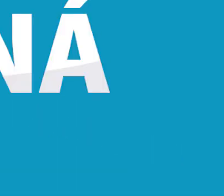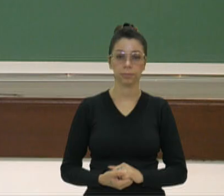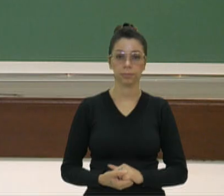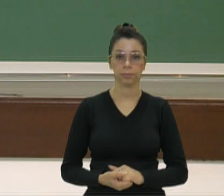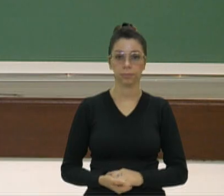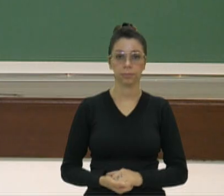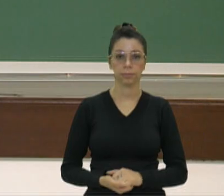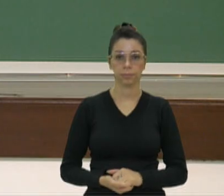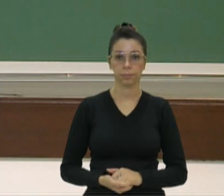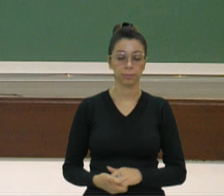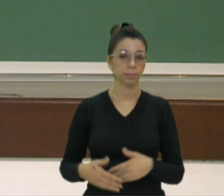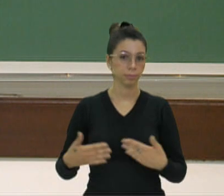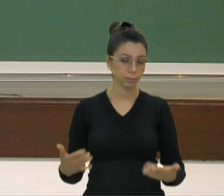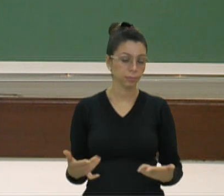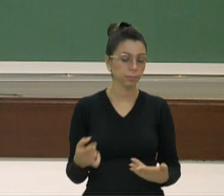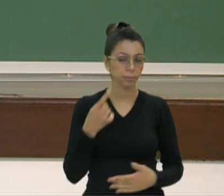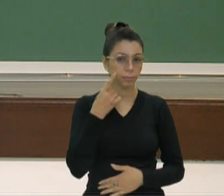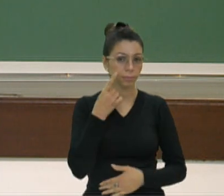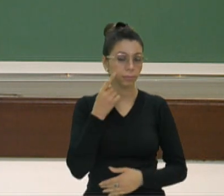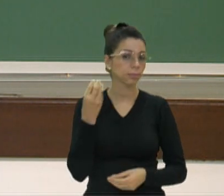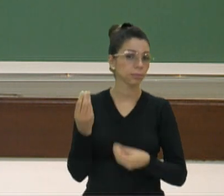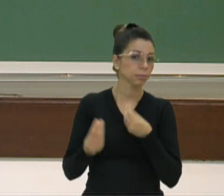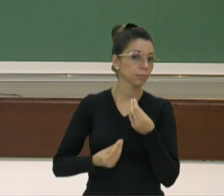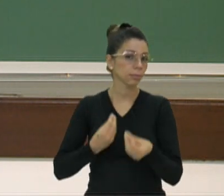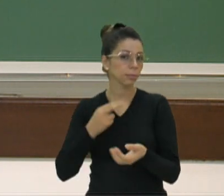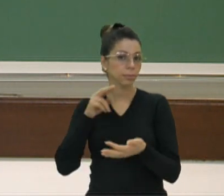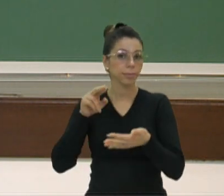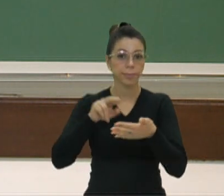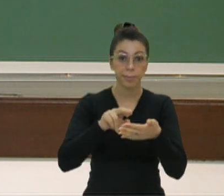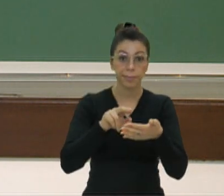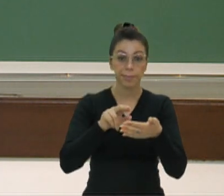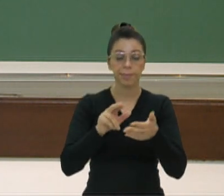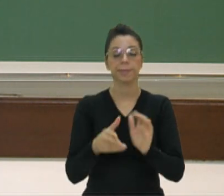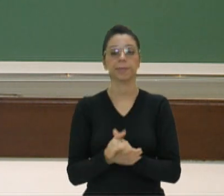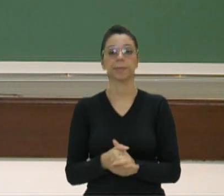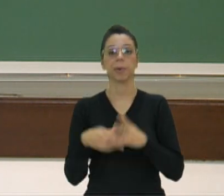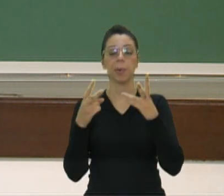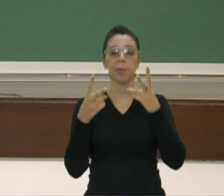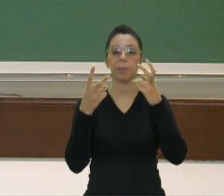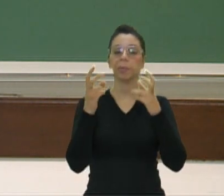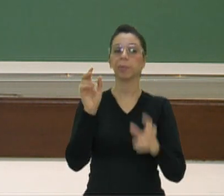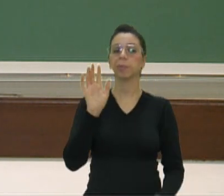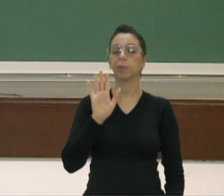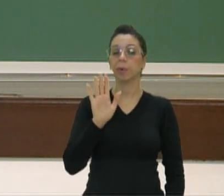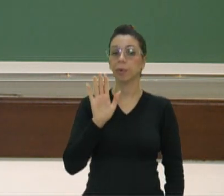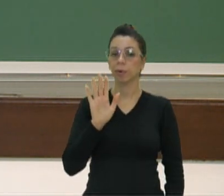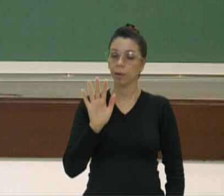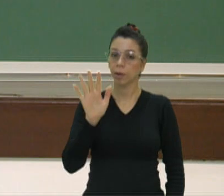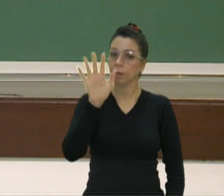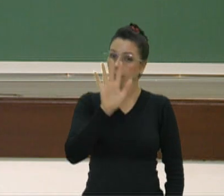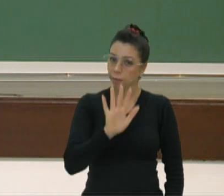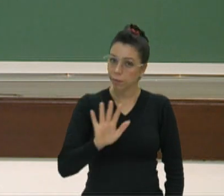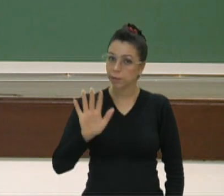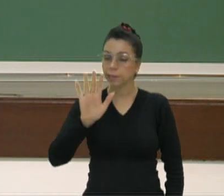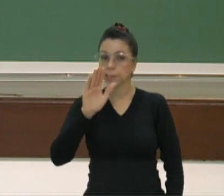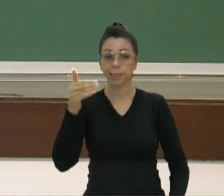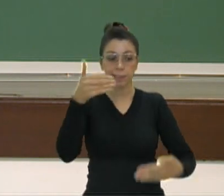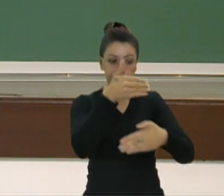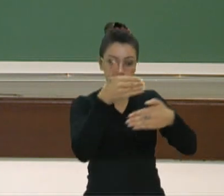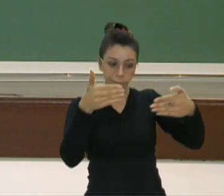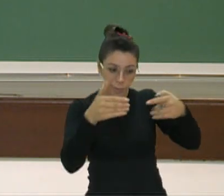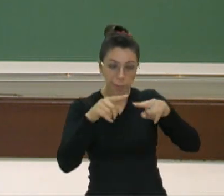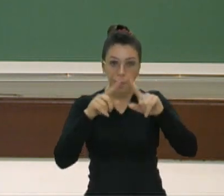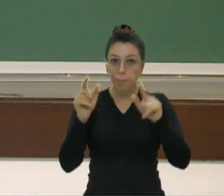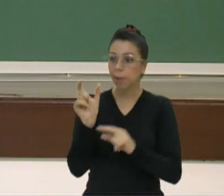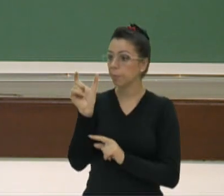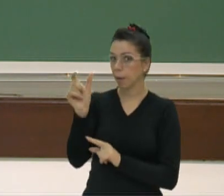Então vamos ver como vocês responderam. Observem bem Claro que igual ao slide, mas escrevam com as